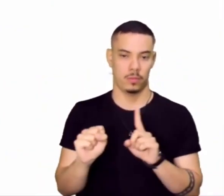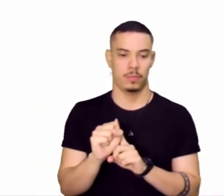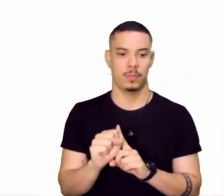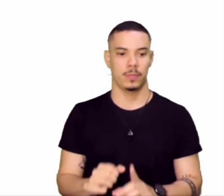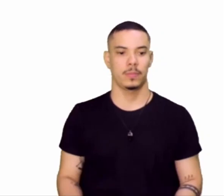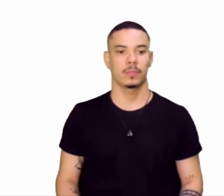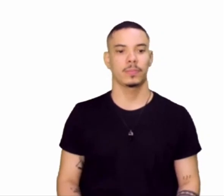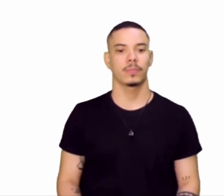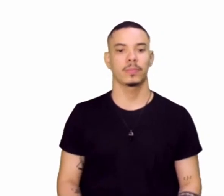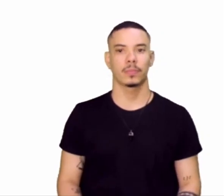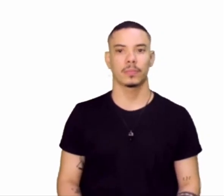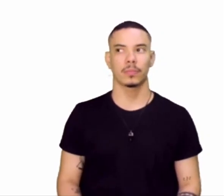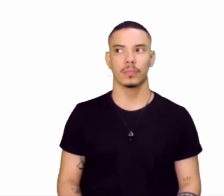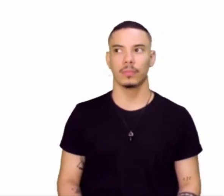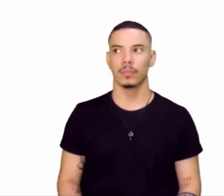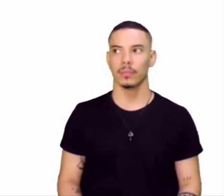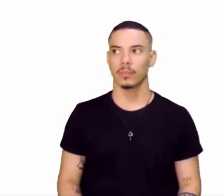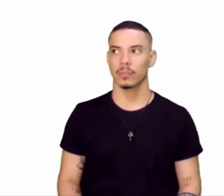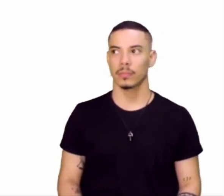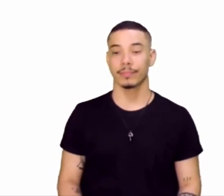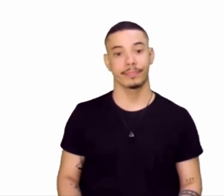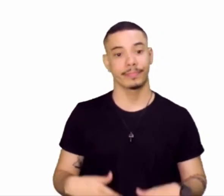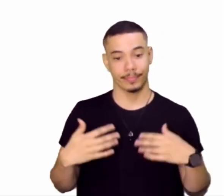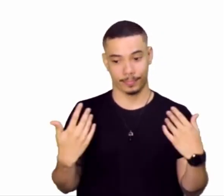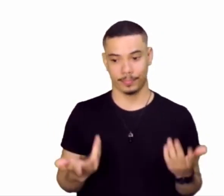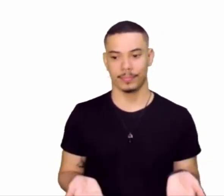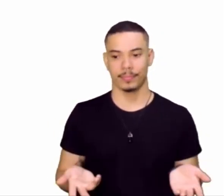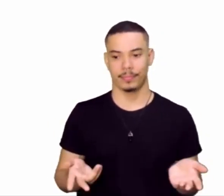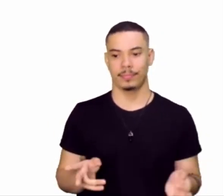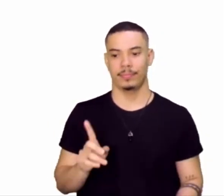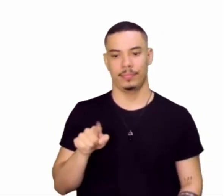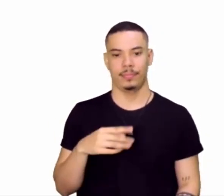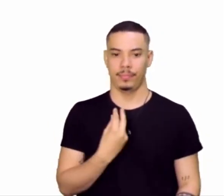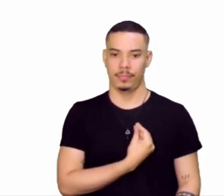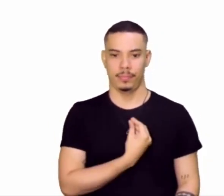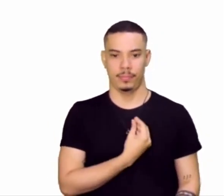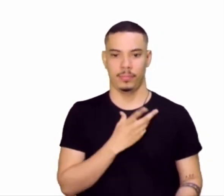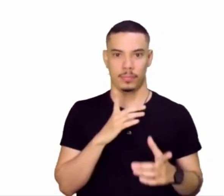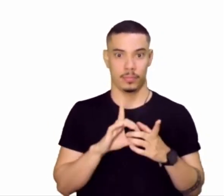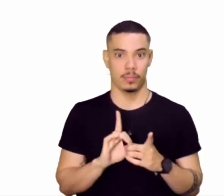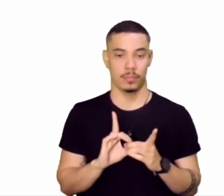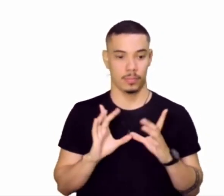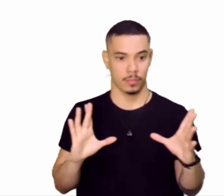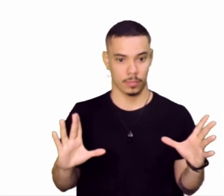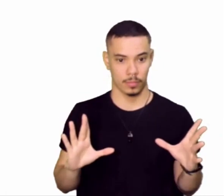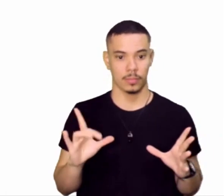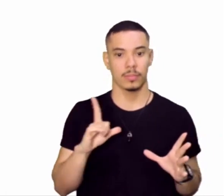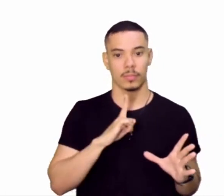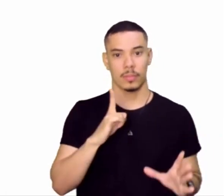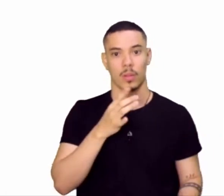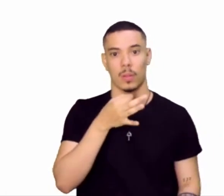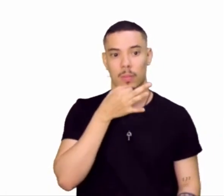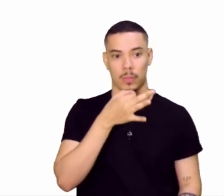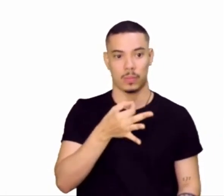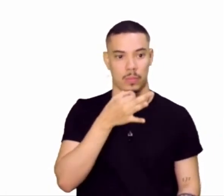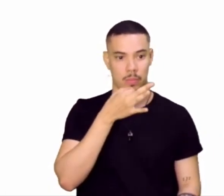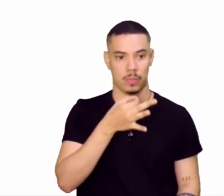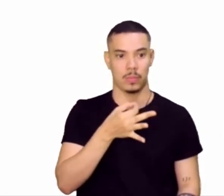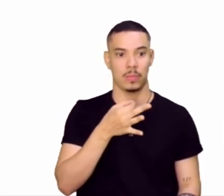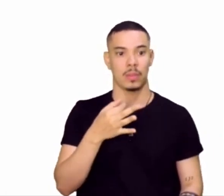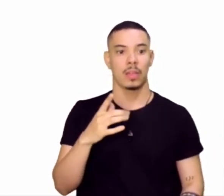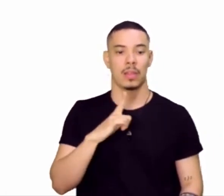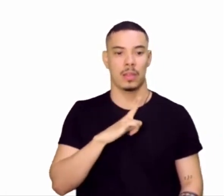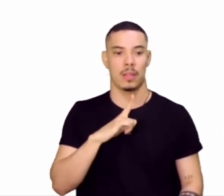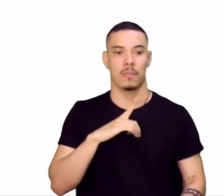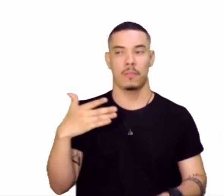Então, de certa forma, é uma sociedade, gente, que vive a questão da democracia, ou seja, eles opinam, eles